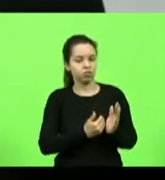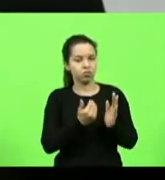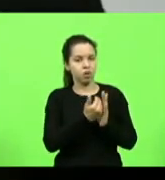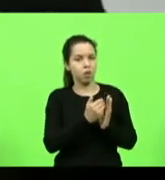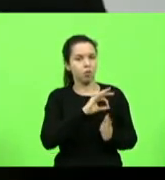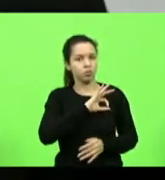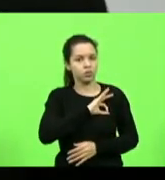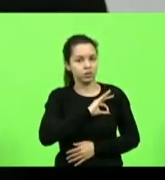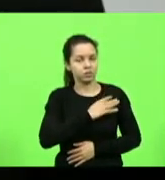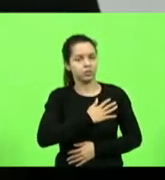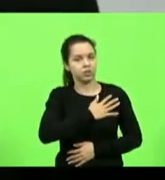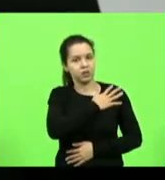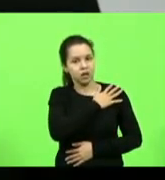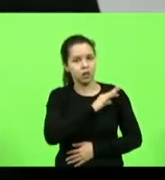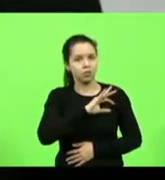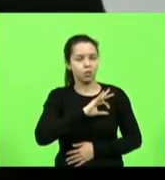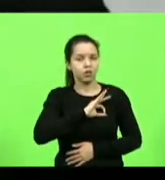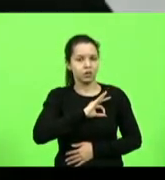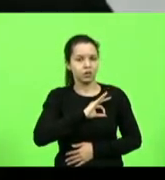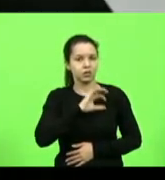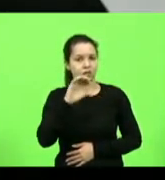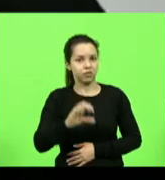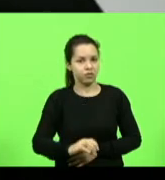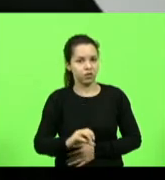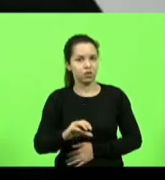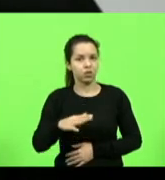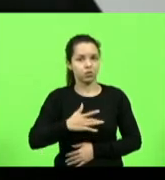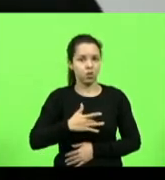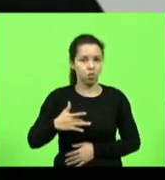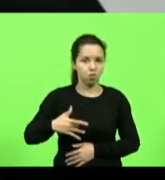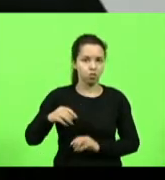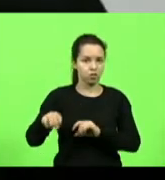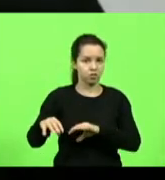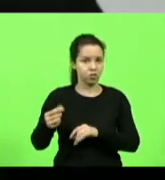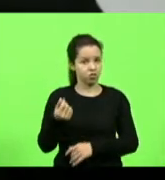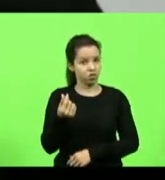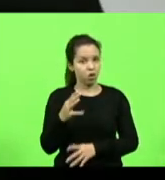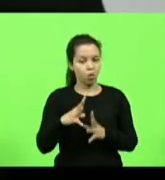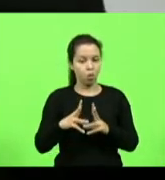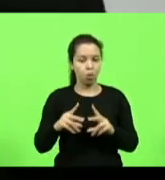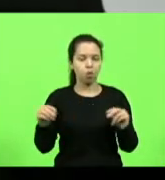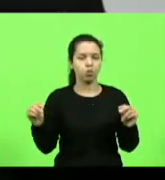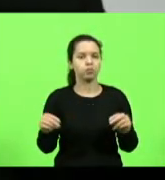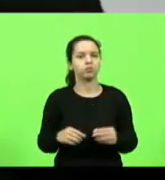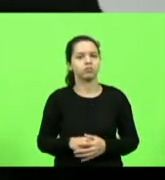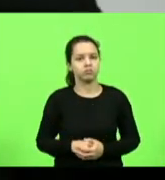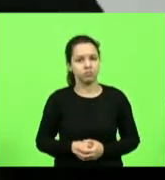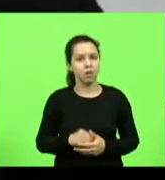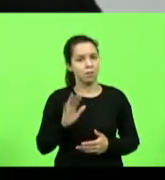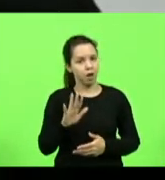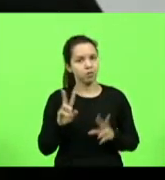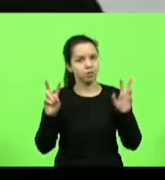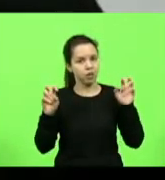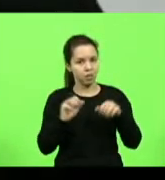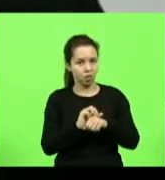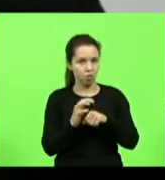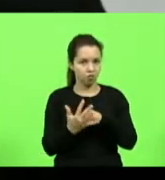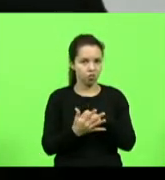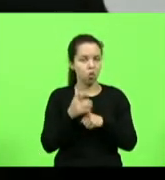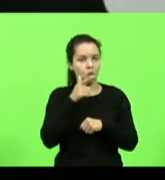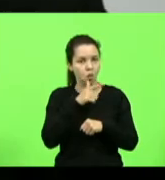Civil, parte da saúde, a educação, esse dinheiro vai evaporar. Então, com a questão da Covid, ele conseguiu fazer um